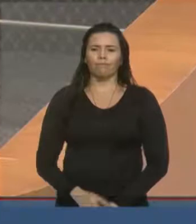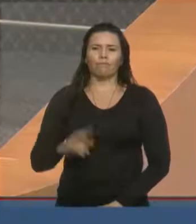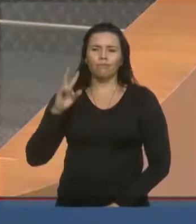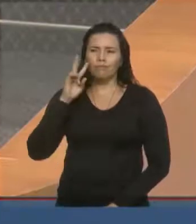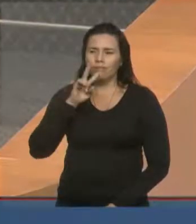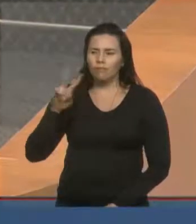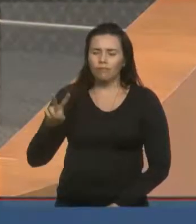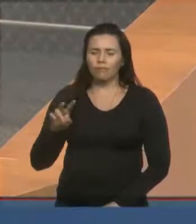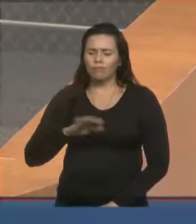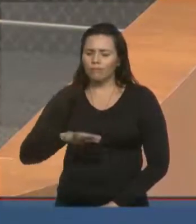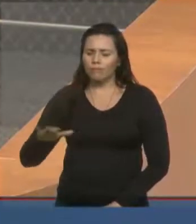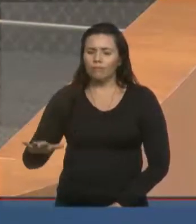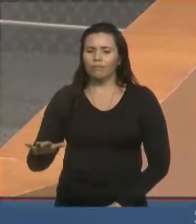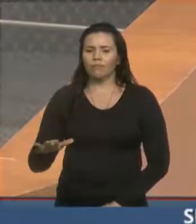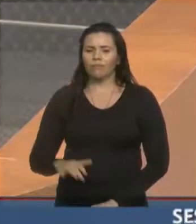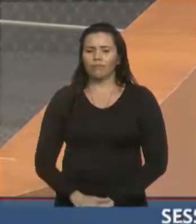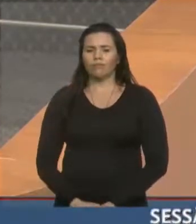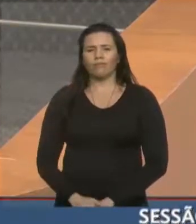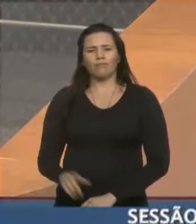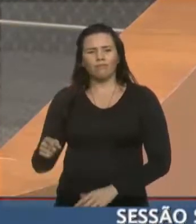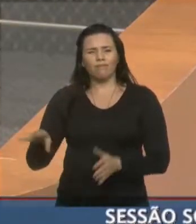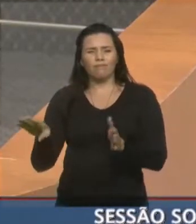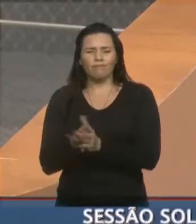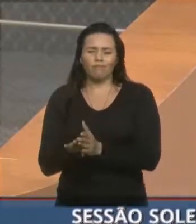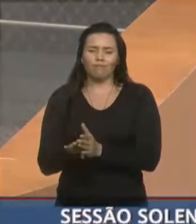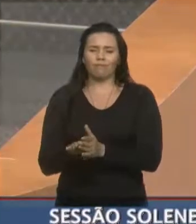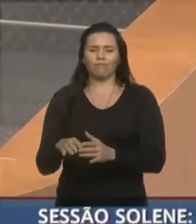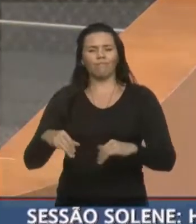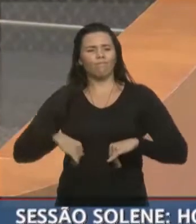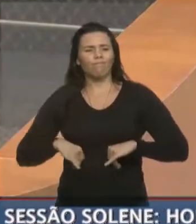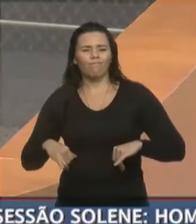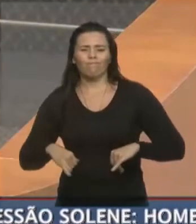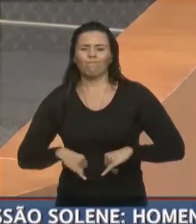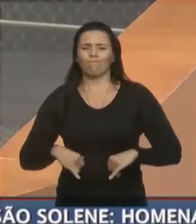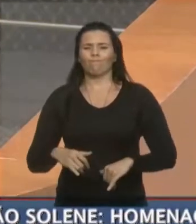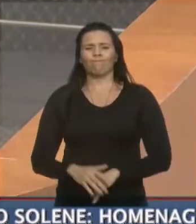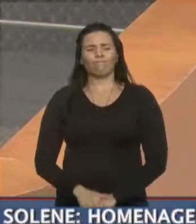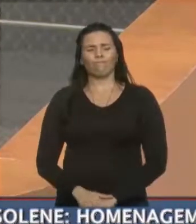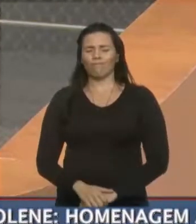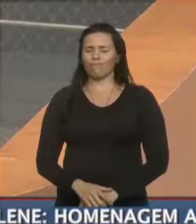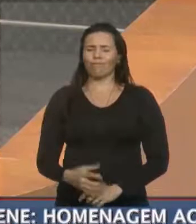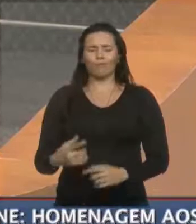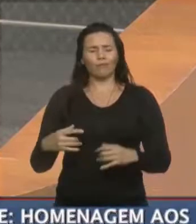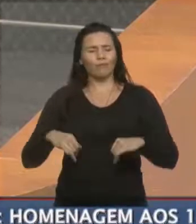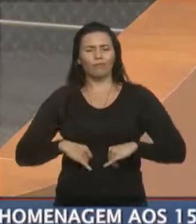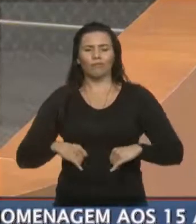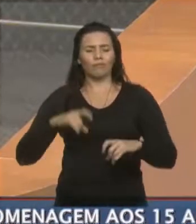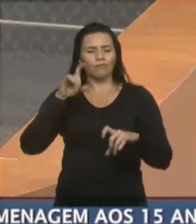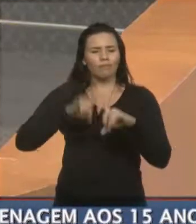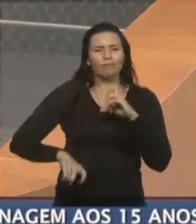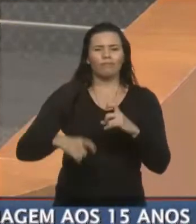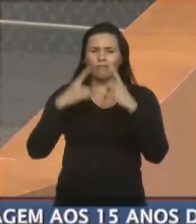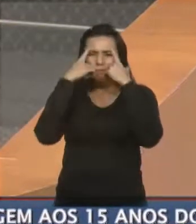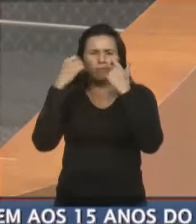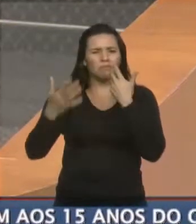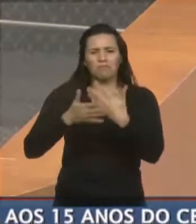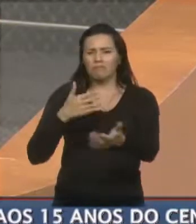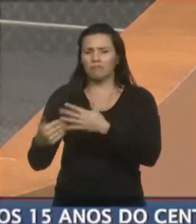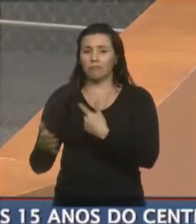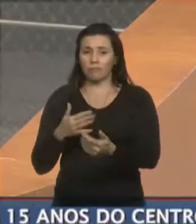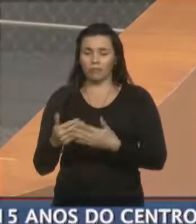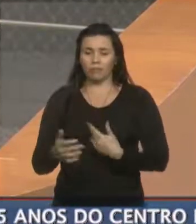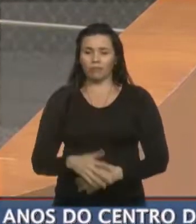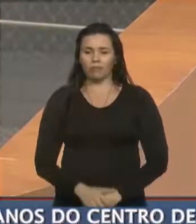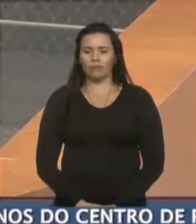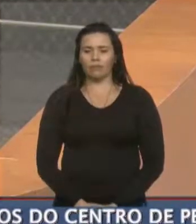crianças que chegam lá por algum ato de violência, seja ela qual for, transformam toda